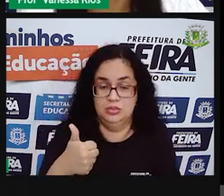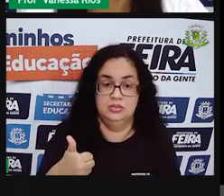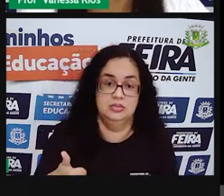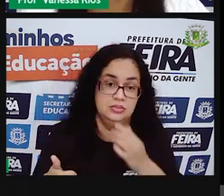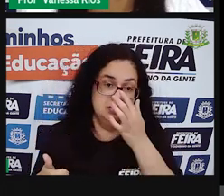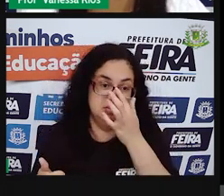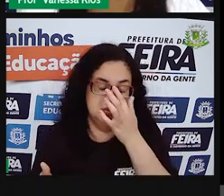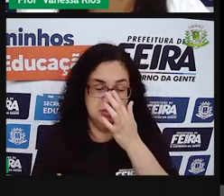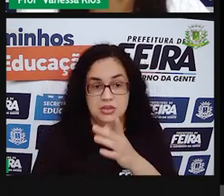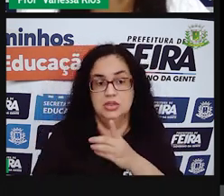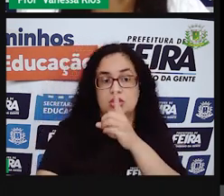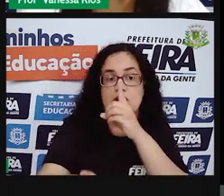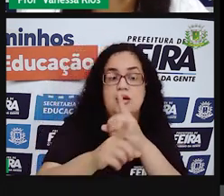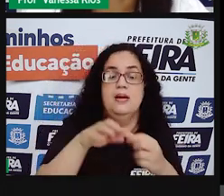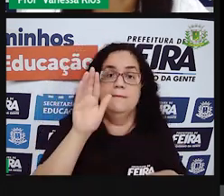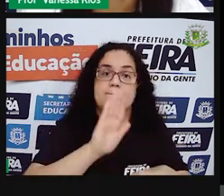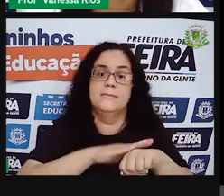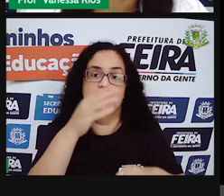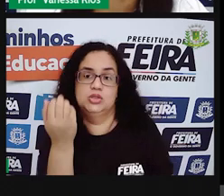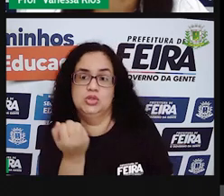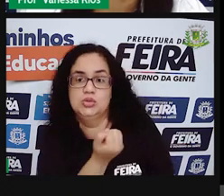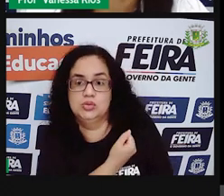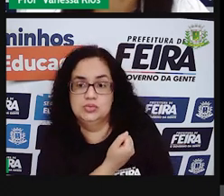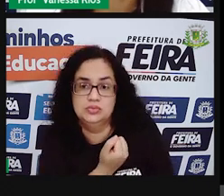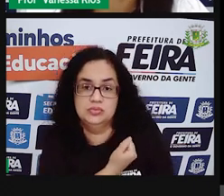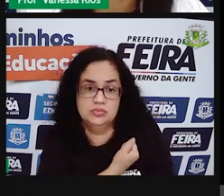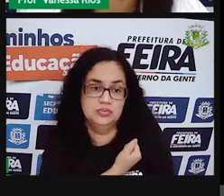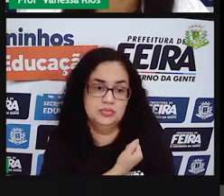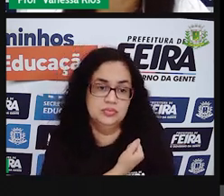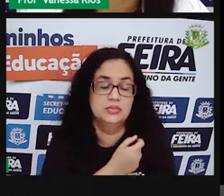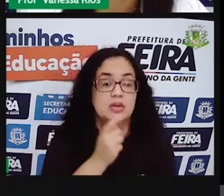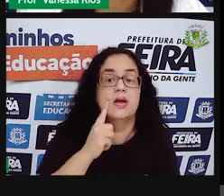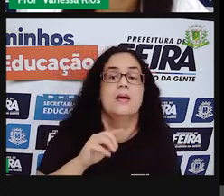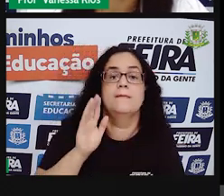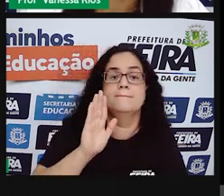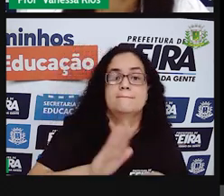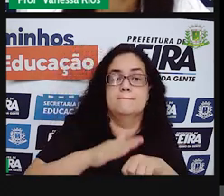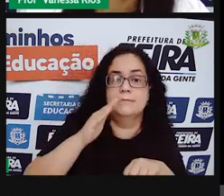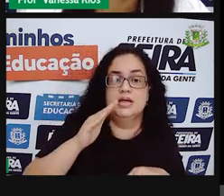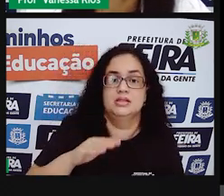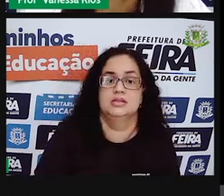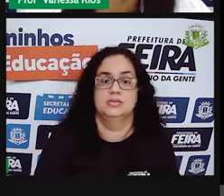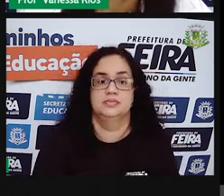já descobri aí mais um número da sequência. Mas eu preciso de mais, não é?